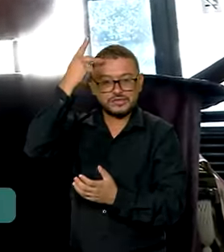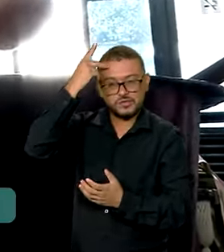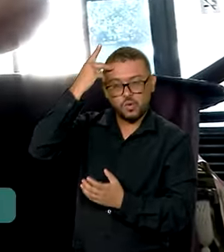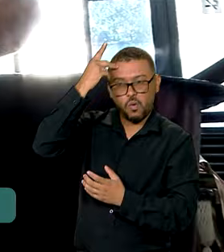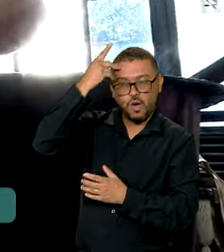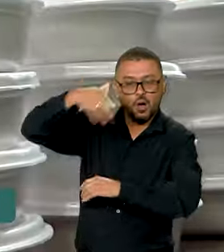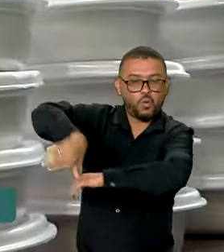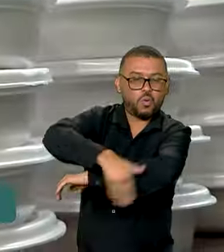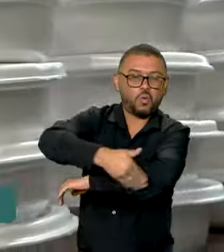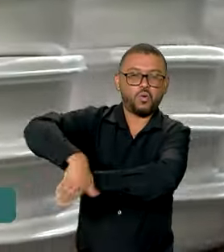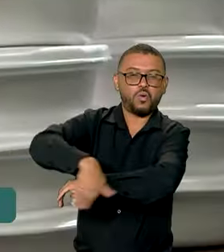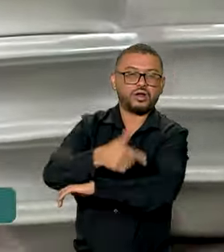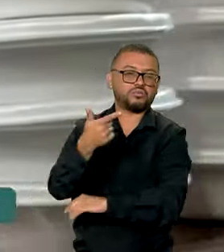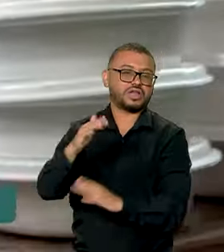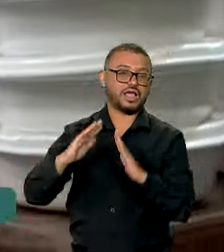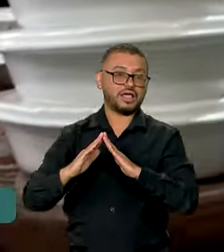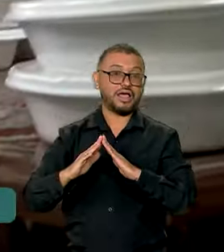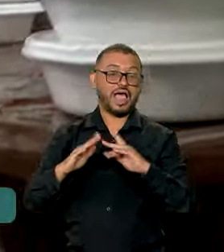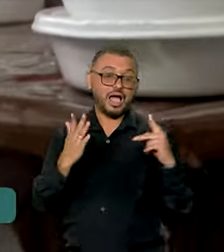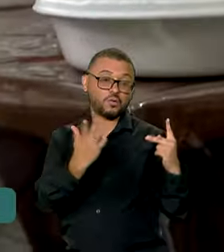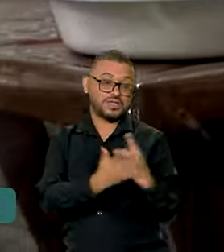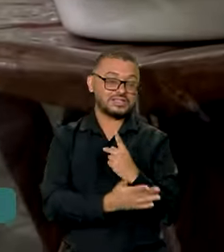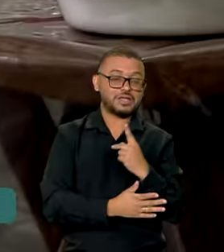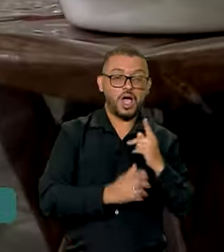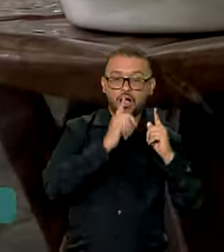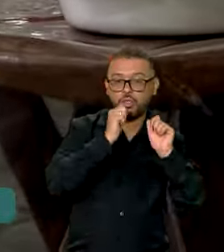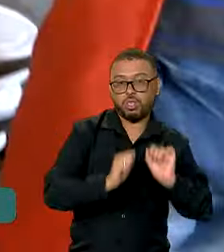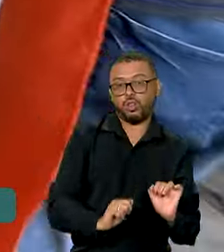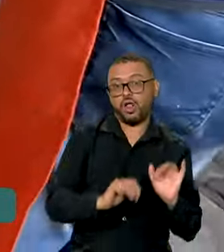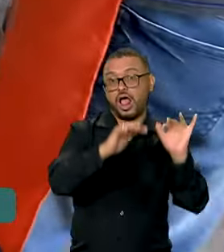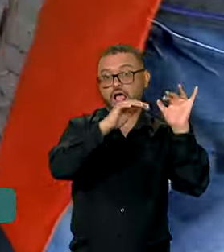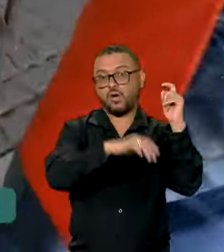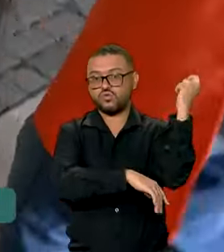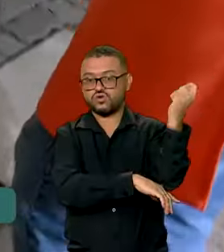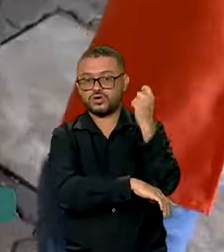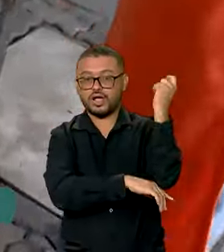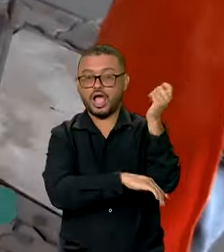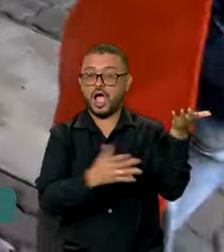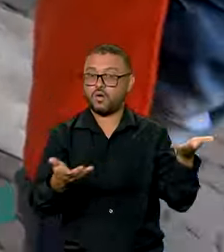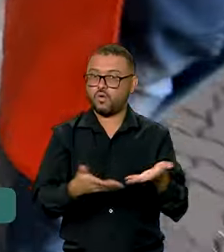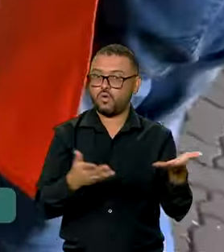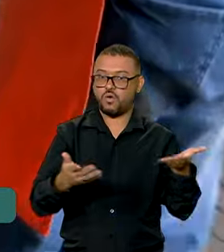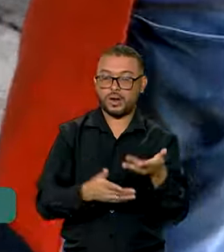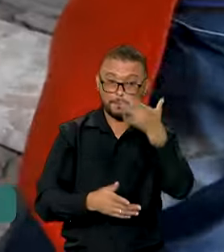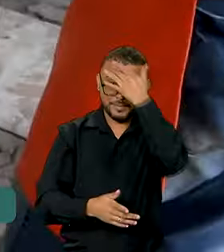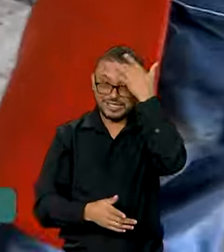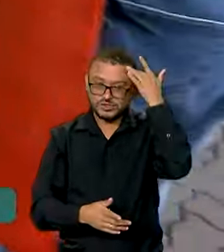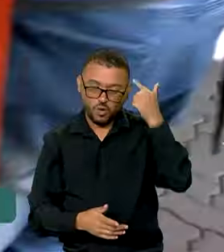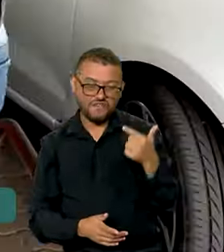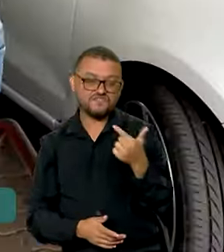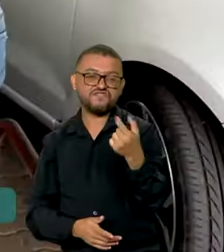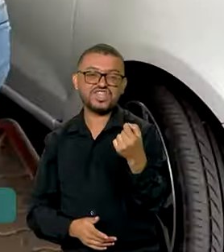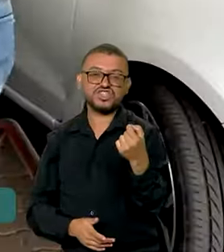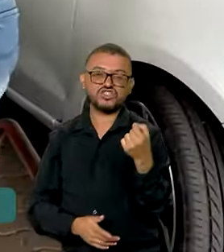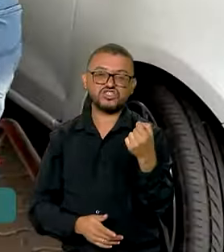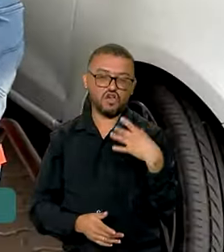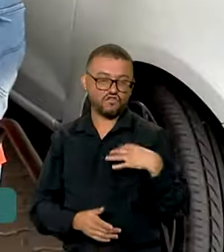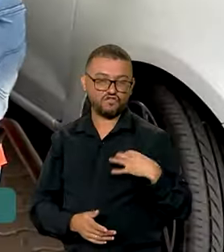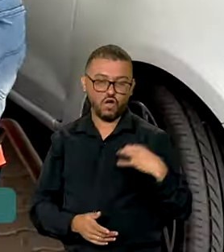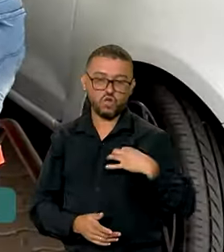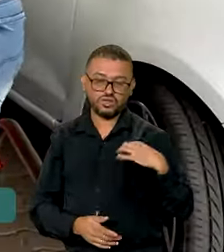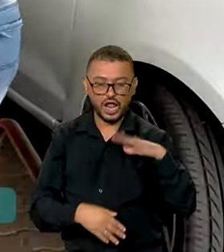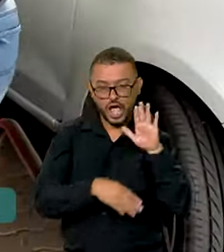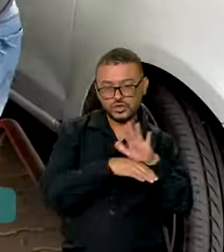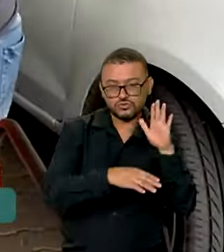de rua. Depois da enchente que devastou o estado, os cerca de 20 voluntários se revezam todos os